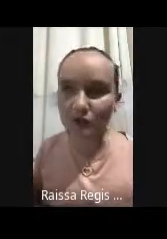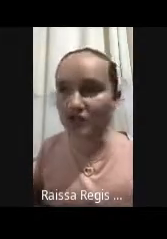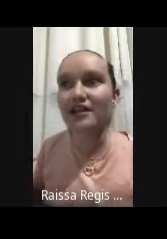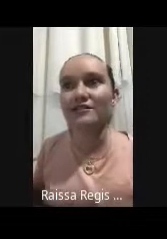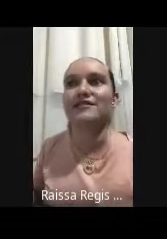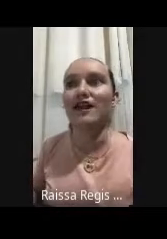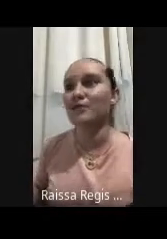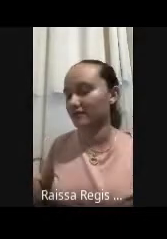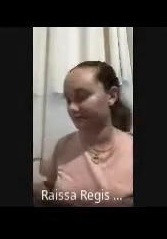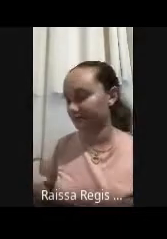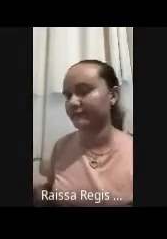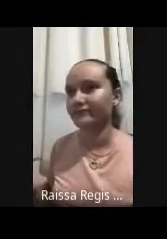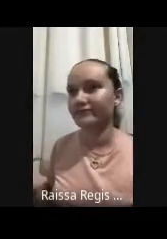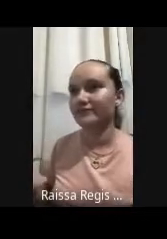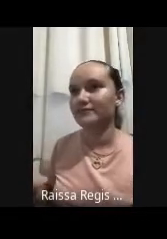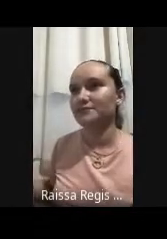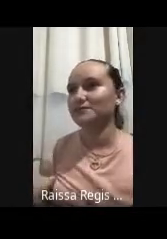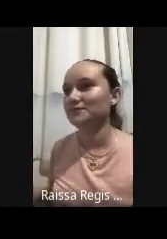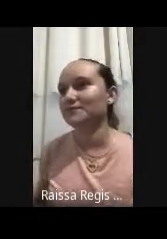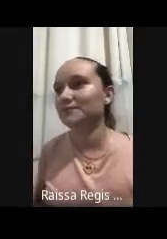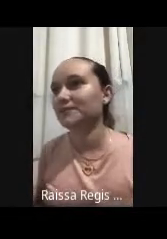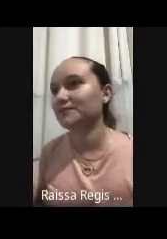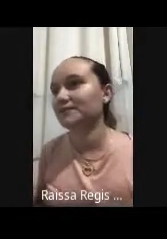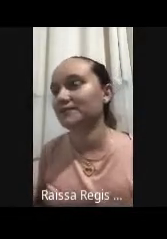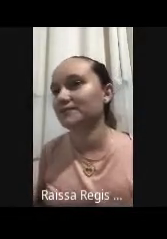esse outro tipo de escrita, a silábica.